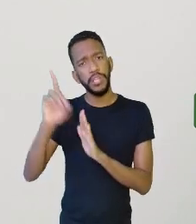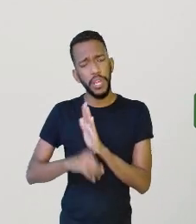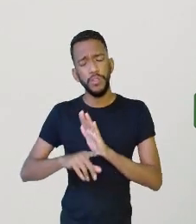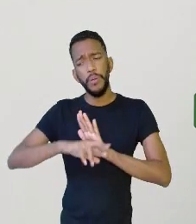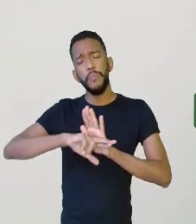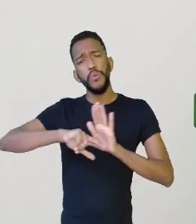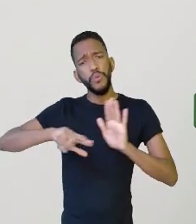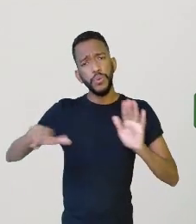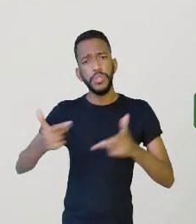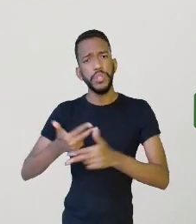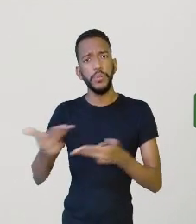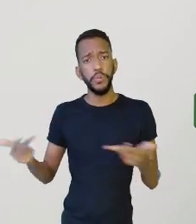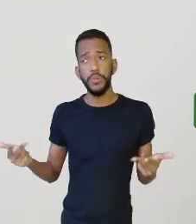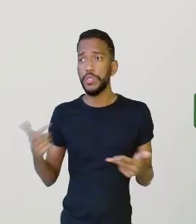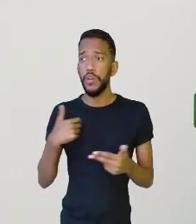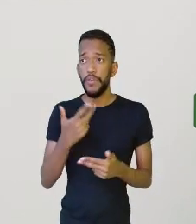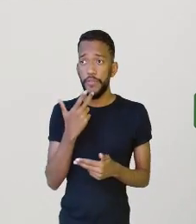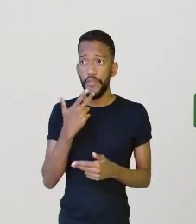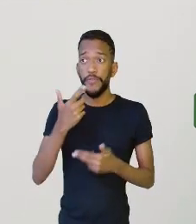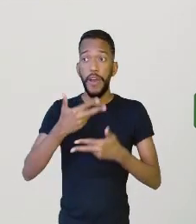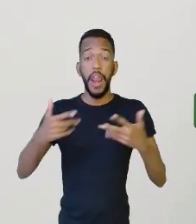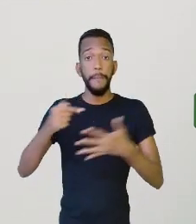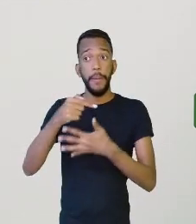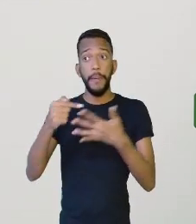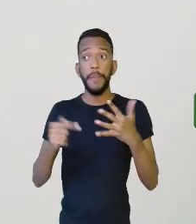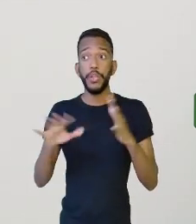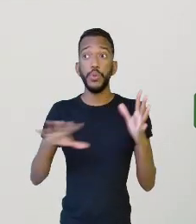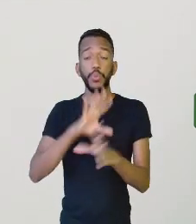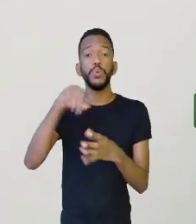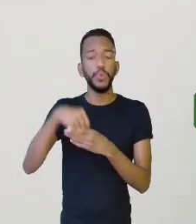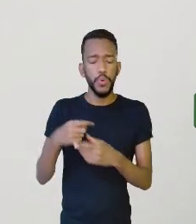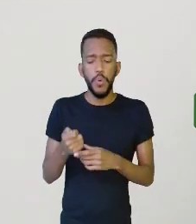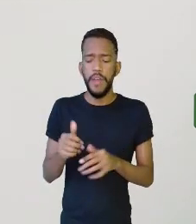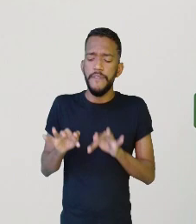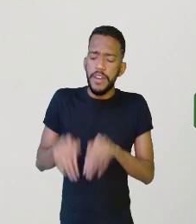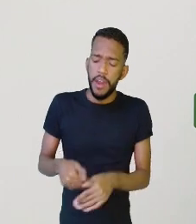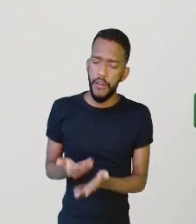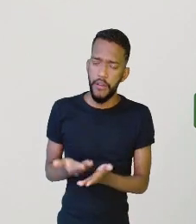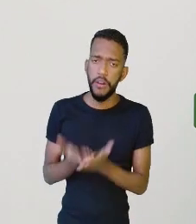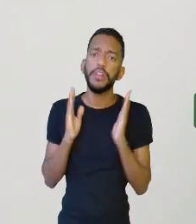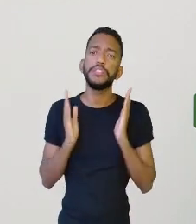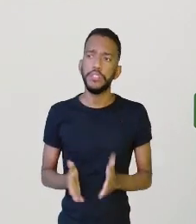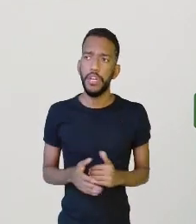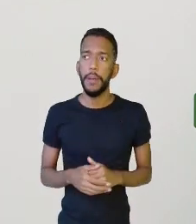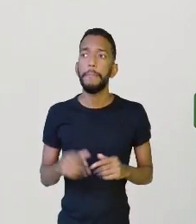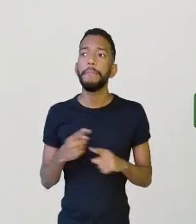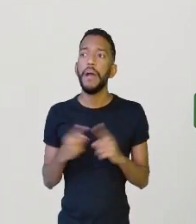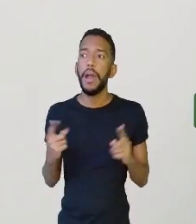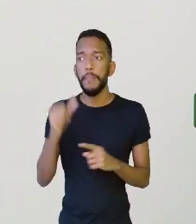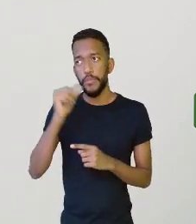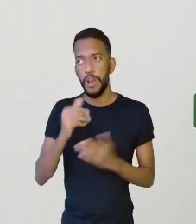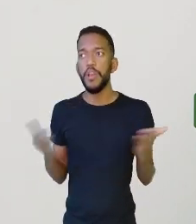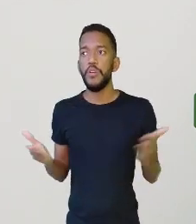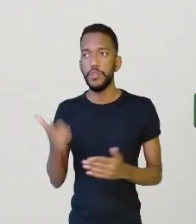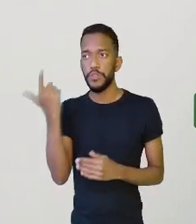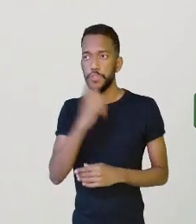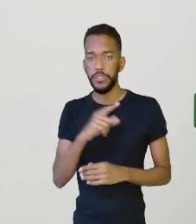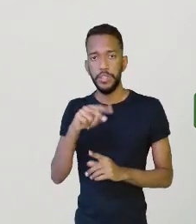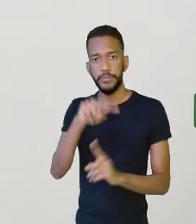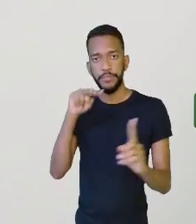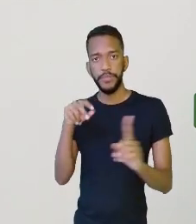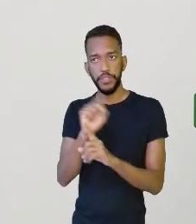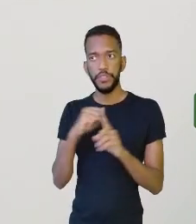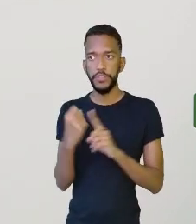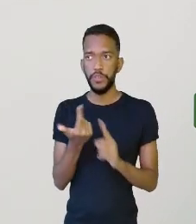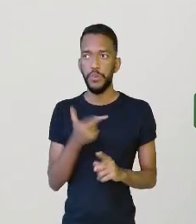coisas que aí eu não vou conseguir falar tudo, porque já estamos no finalzinho da nossa aula, mas a mulher hoje é vista na sociedade